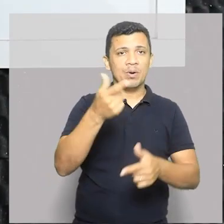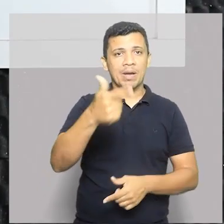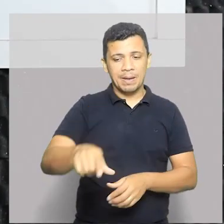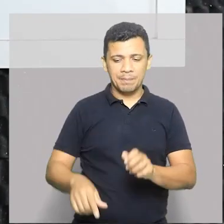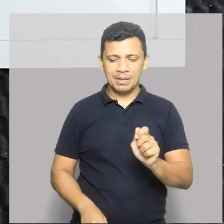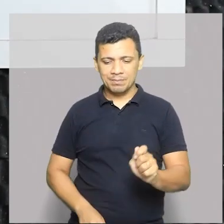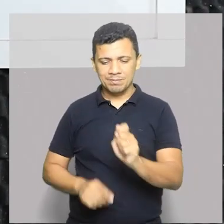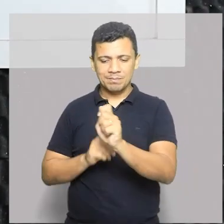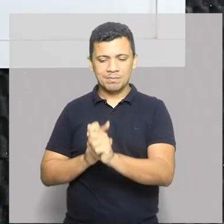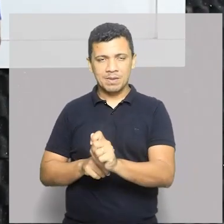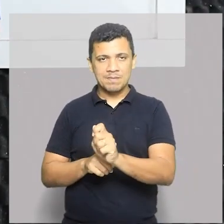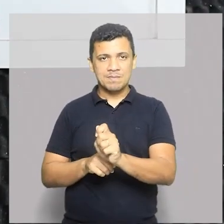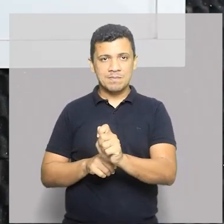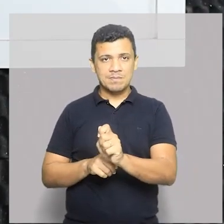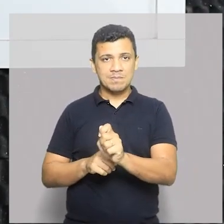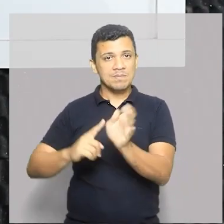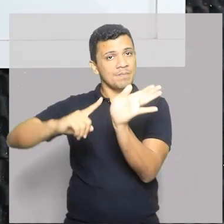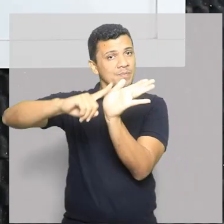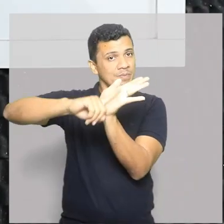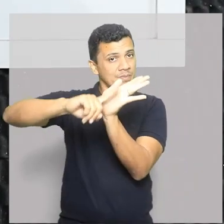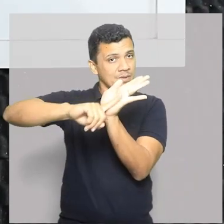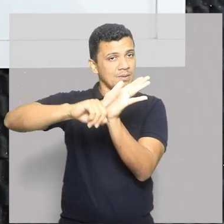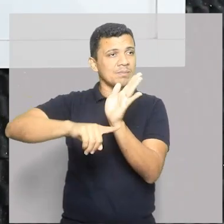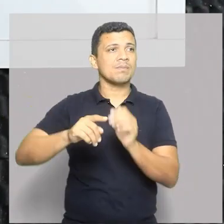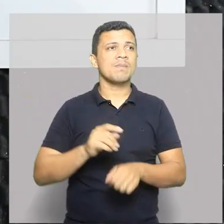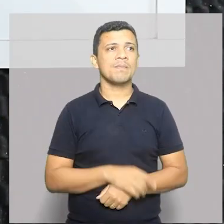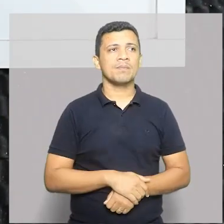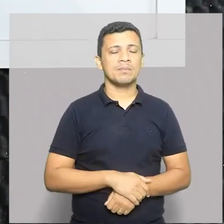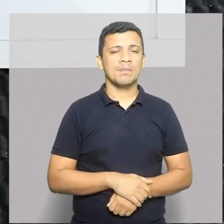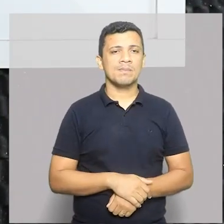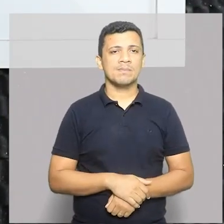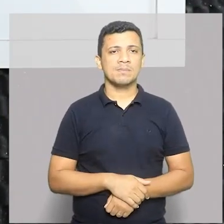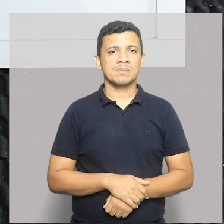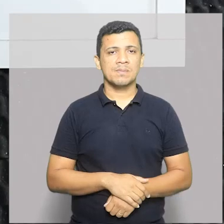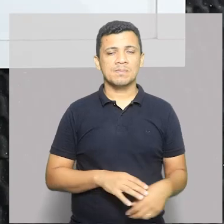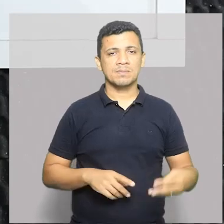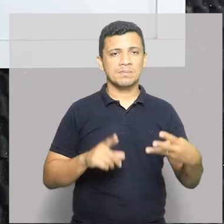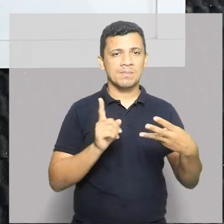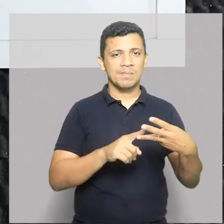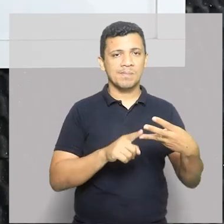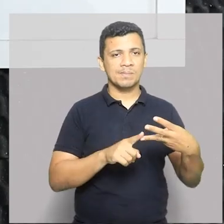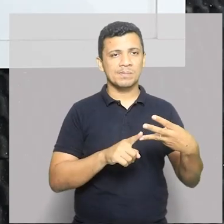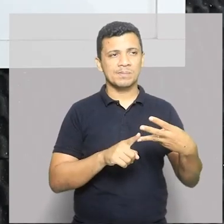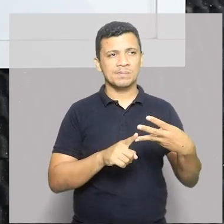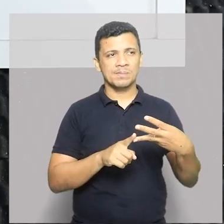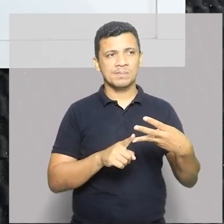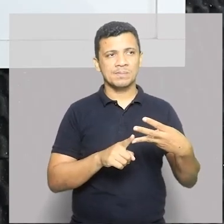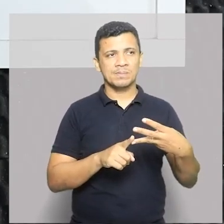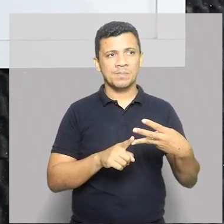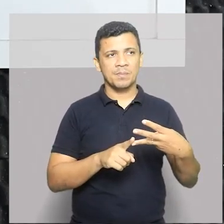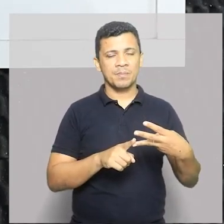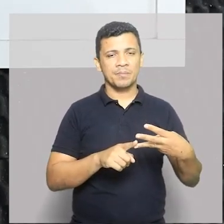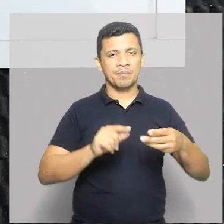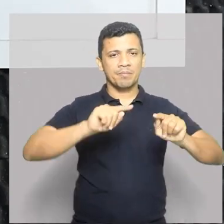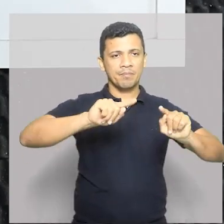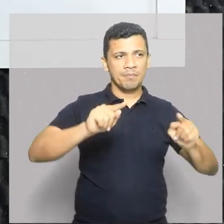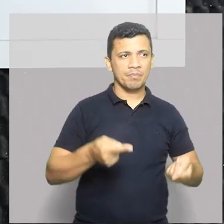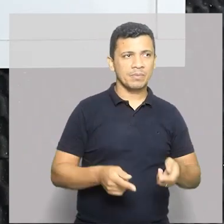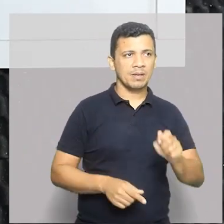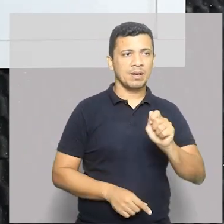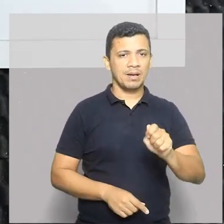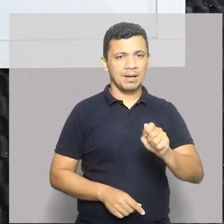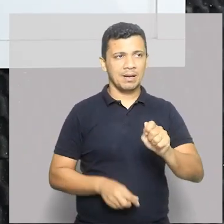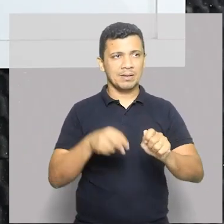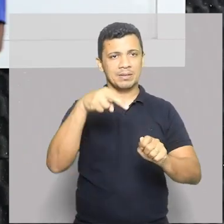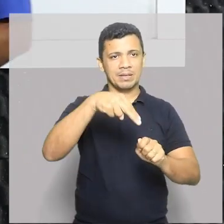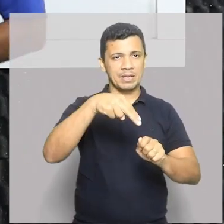e subtrai lá em cima, tá bom? E a outra, são 3 dicas maravilhosas, ó. Quando eu tiver um expoente em